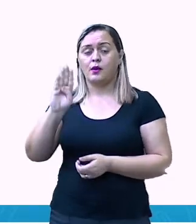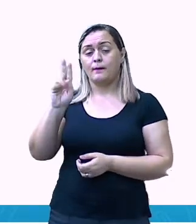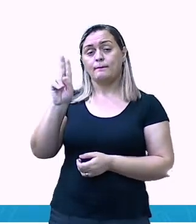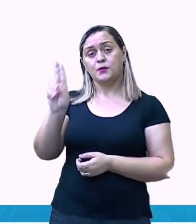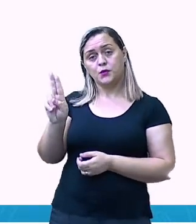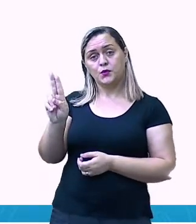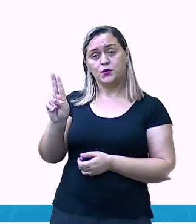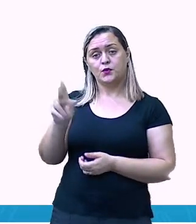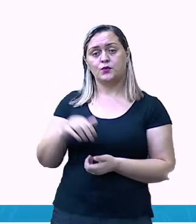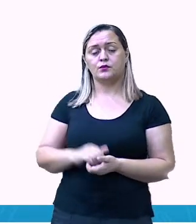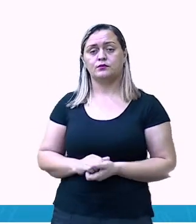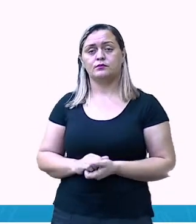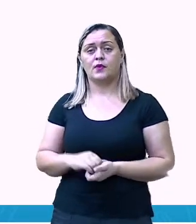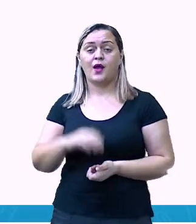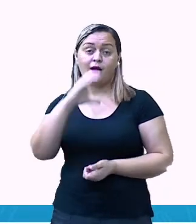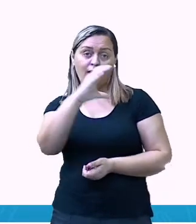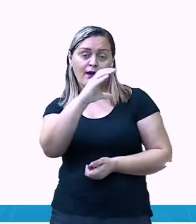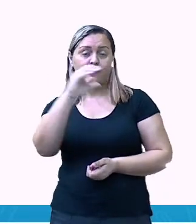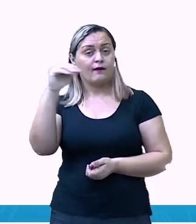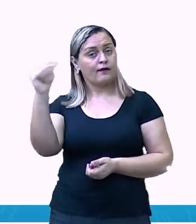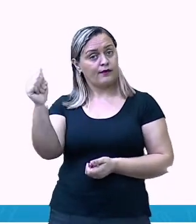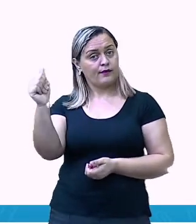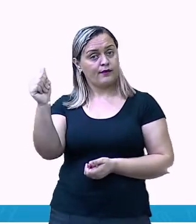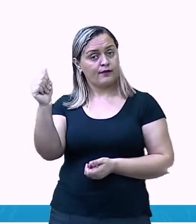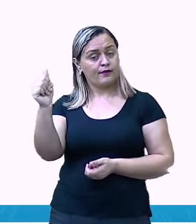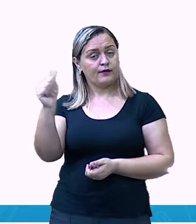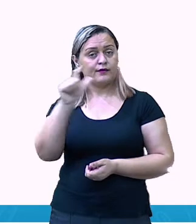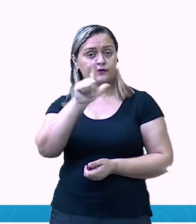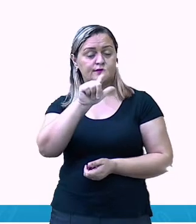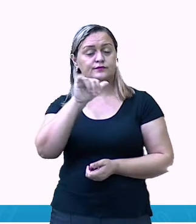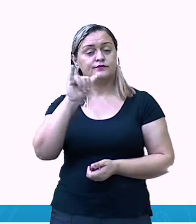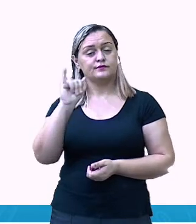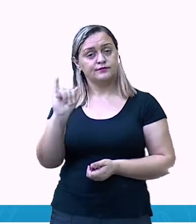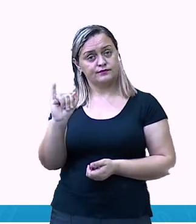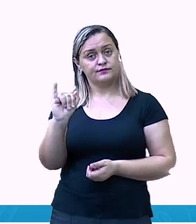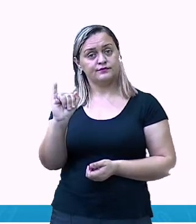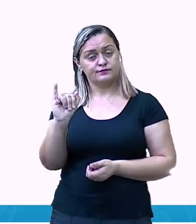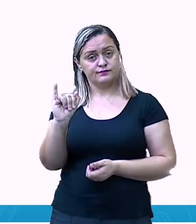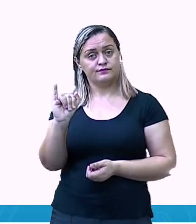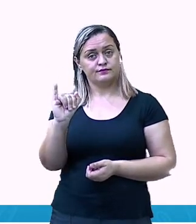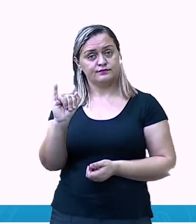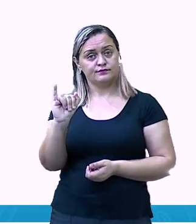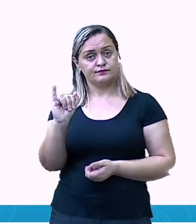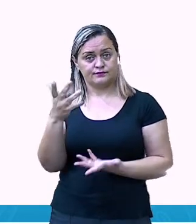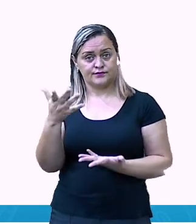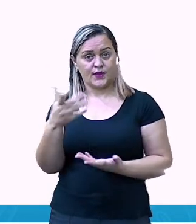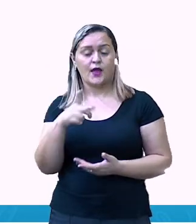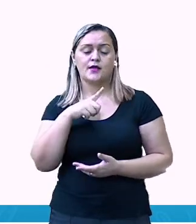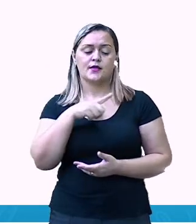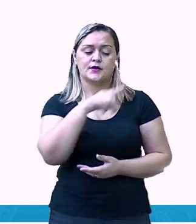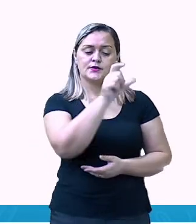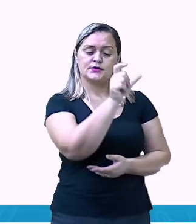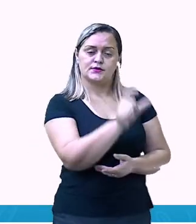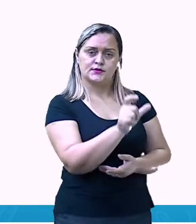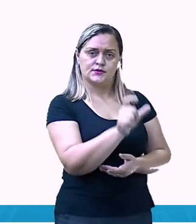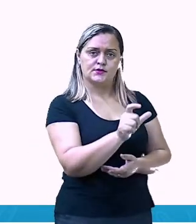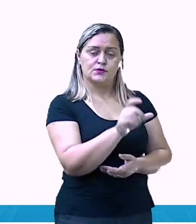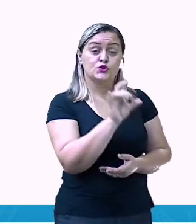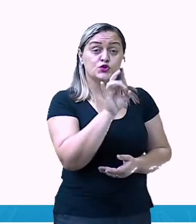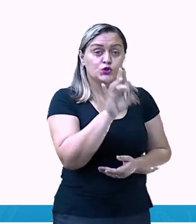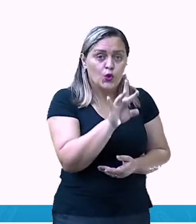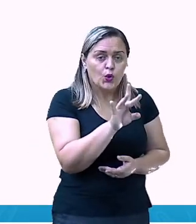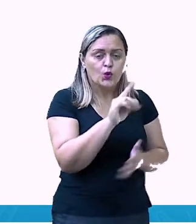cá e o li, por exemplo. Então, a gente tem sílabas somente com vogal ou a gente